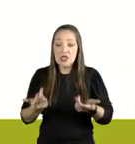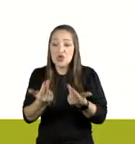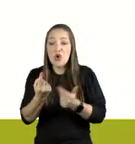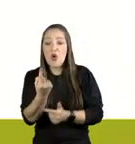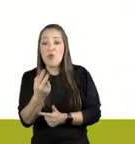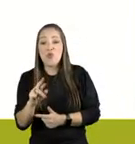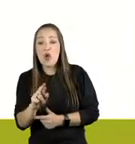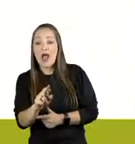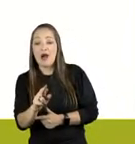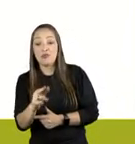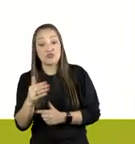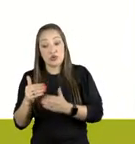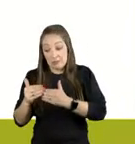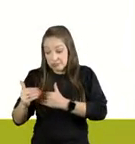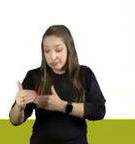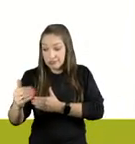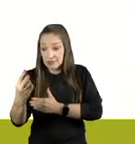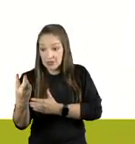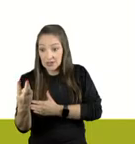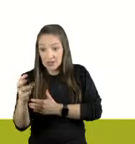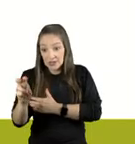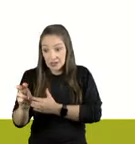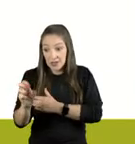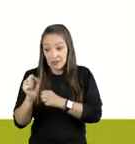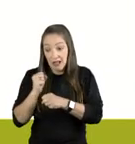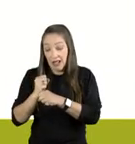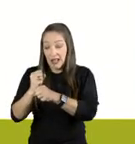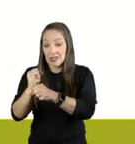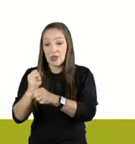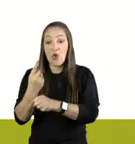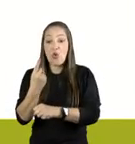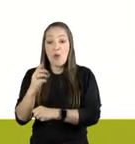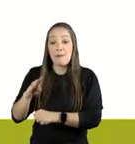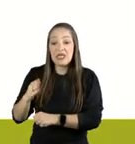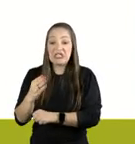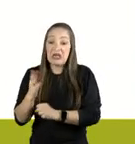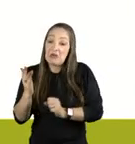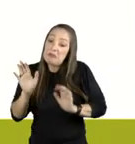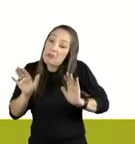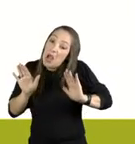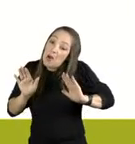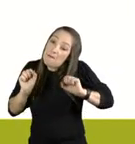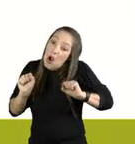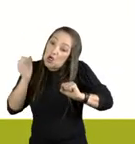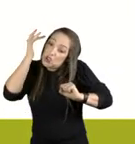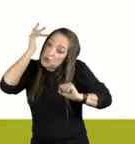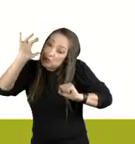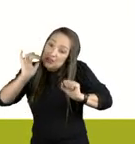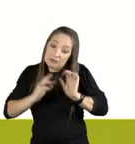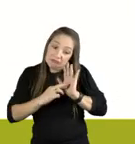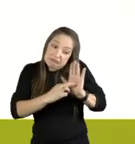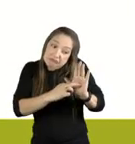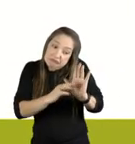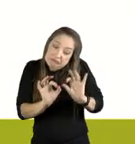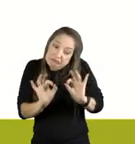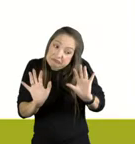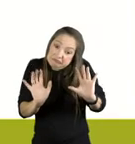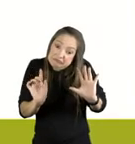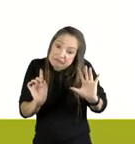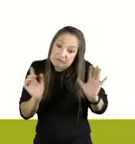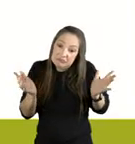ser que 1 milhão de reais não seja muito representativo.